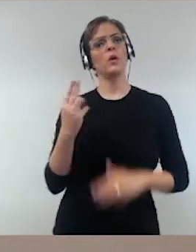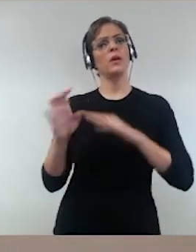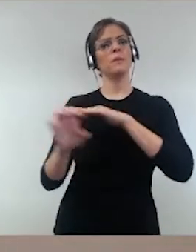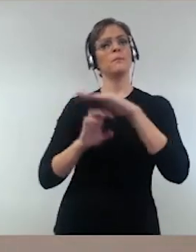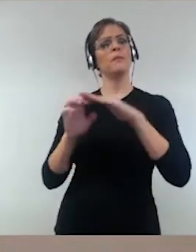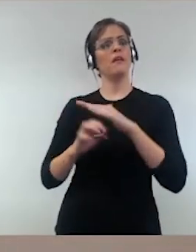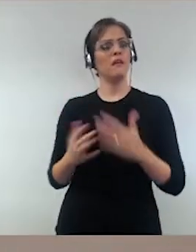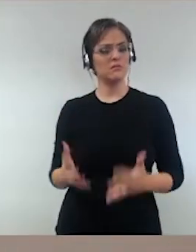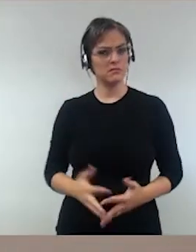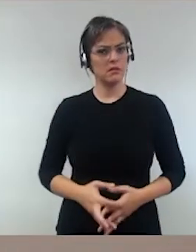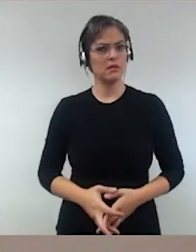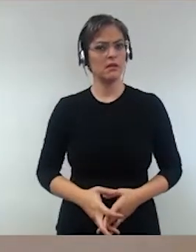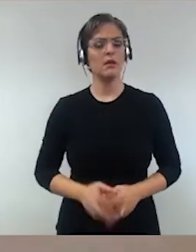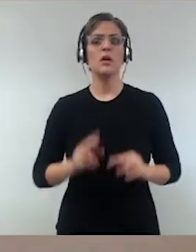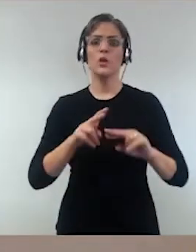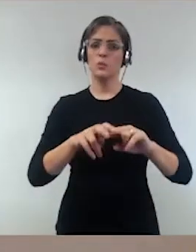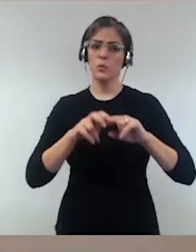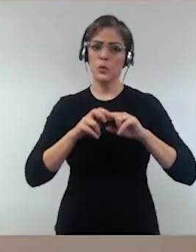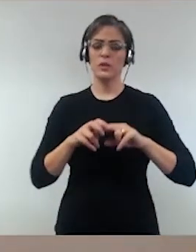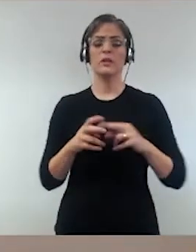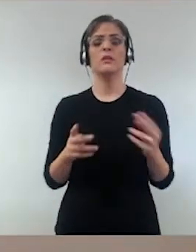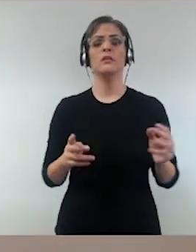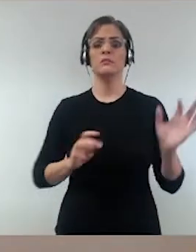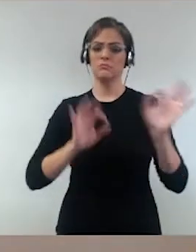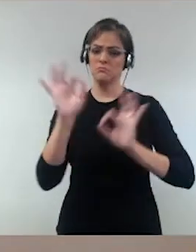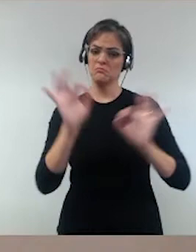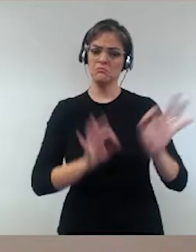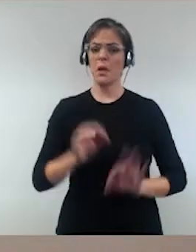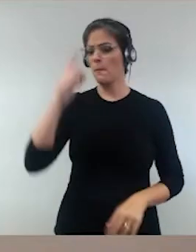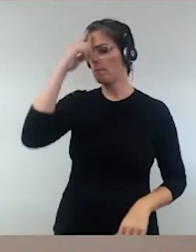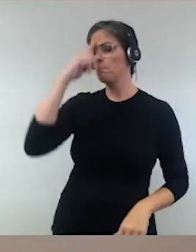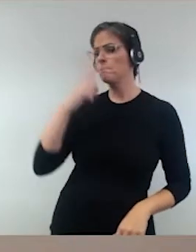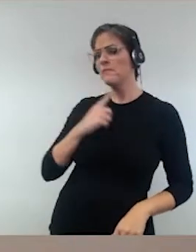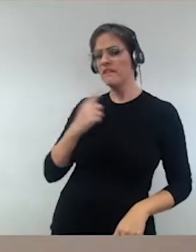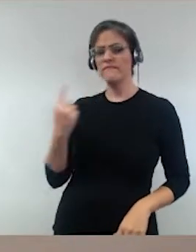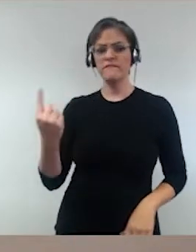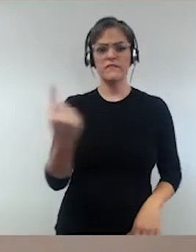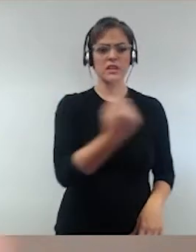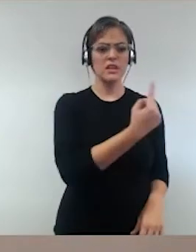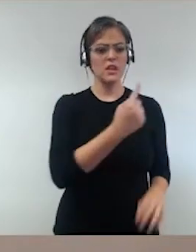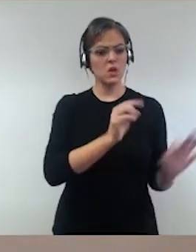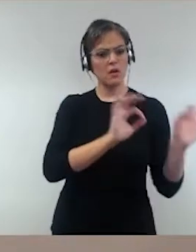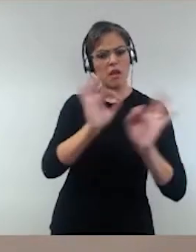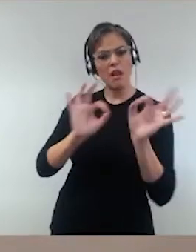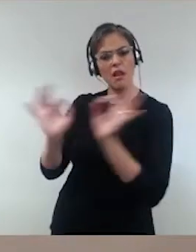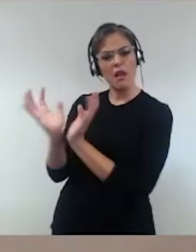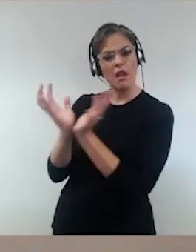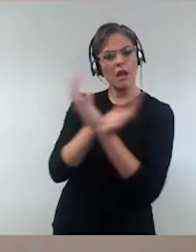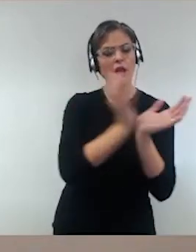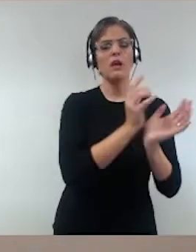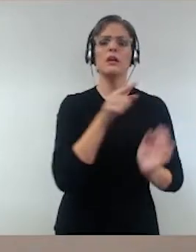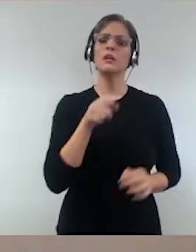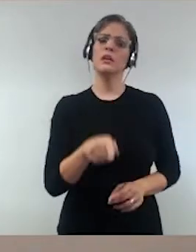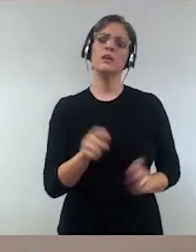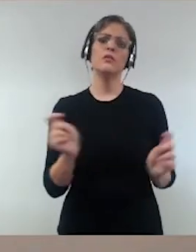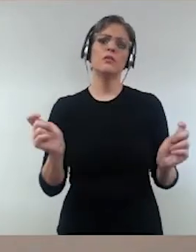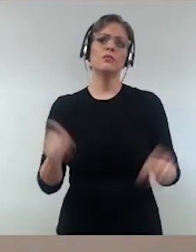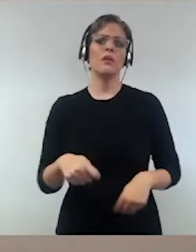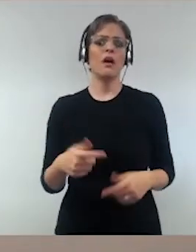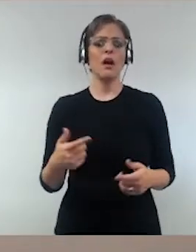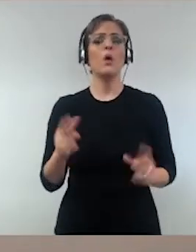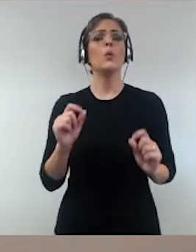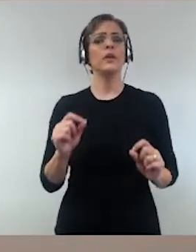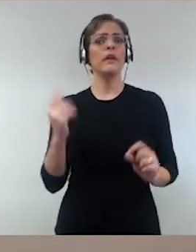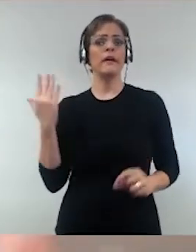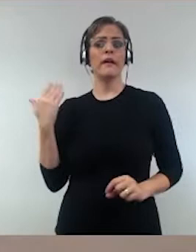pessoa. Então, a criação de perfis acaba transformando informações, muitas vezes,